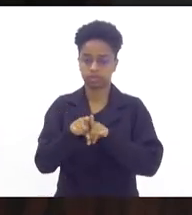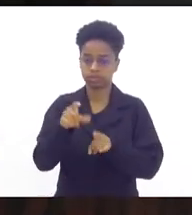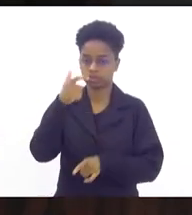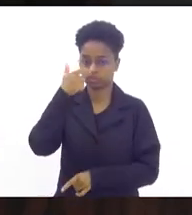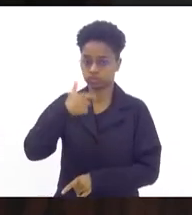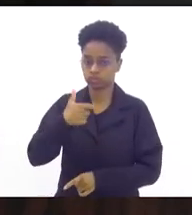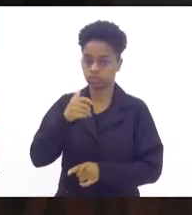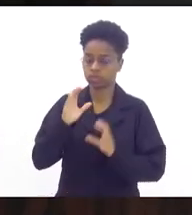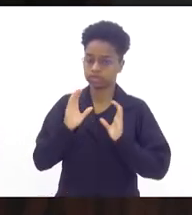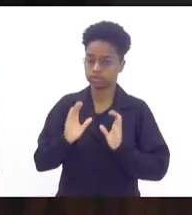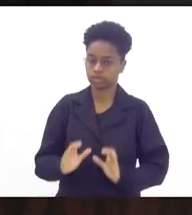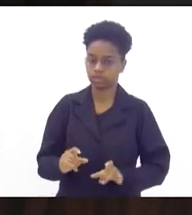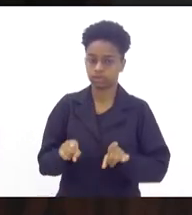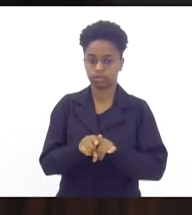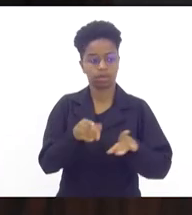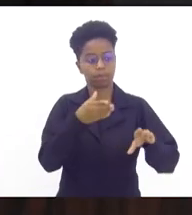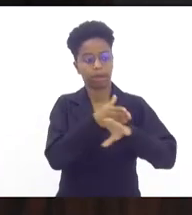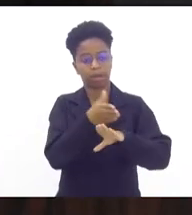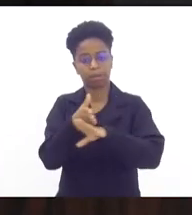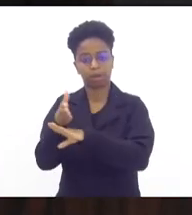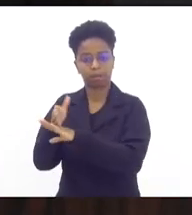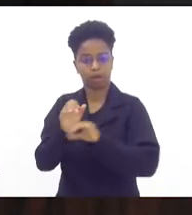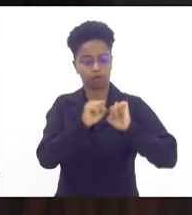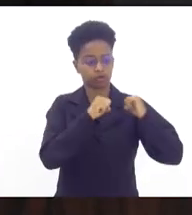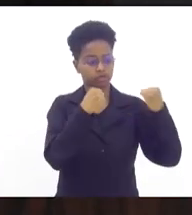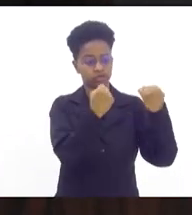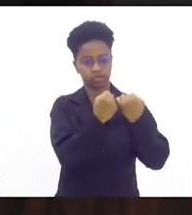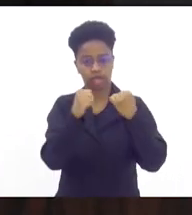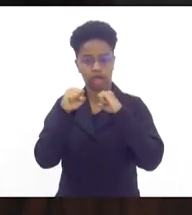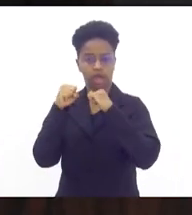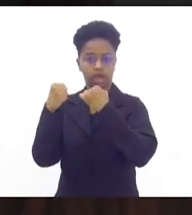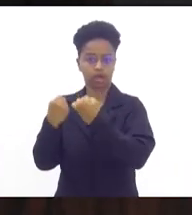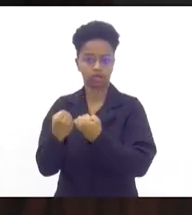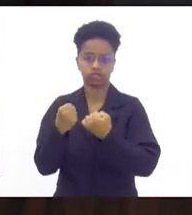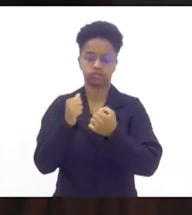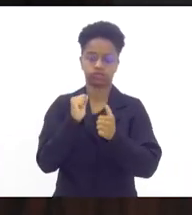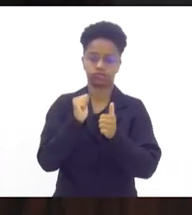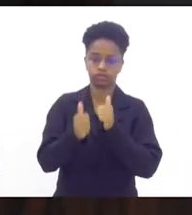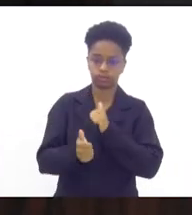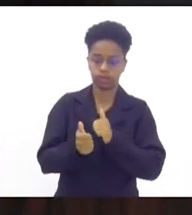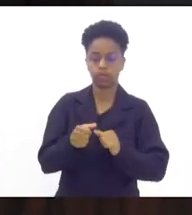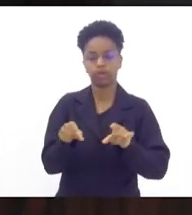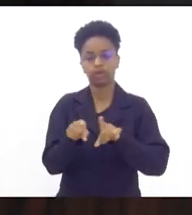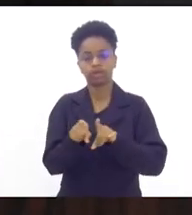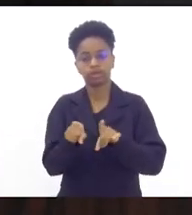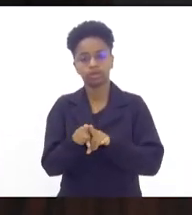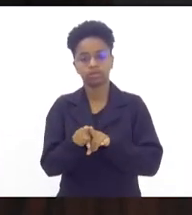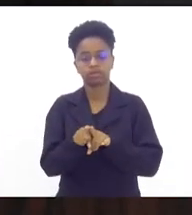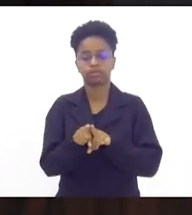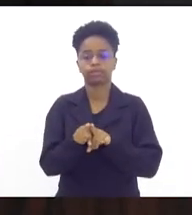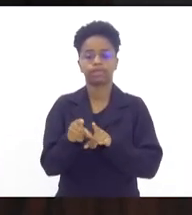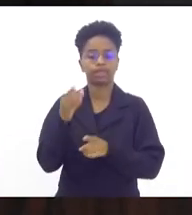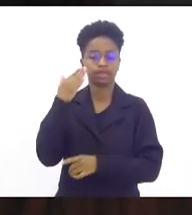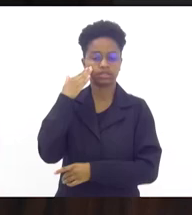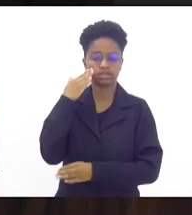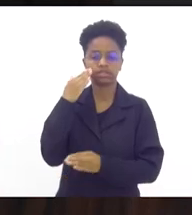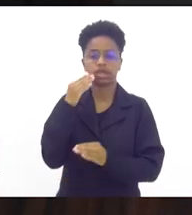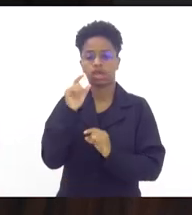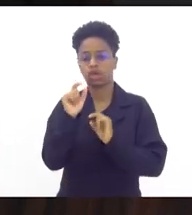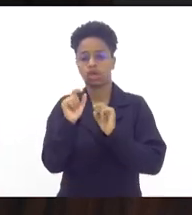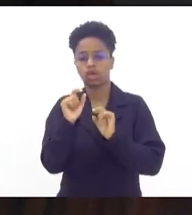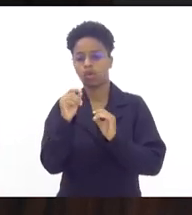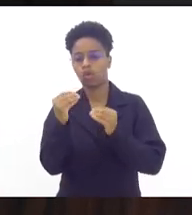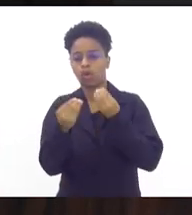frequentador dos estádios de futebol da nossa cidade e ciente dos eventos de violência